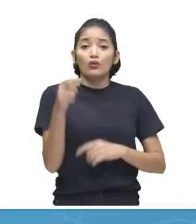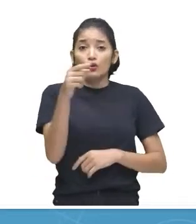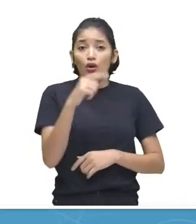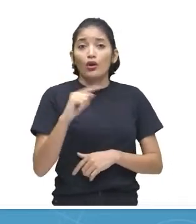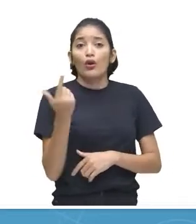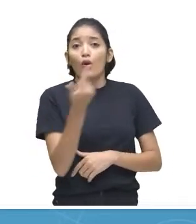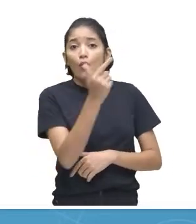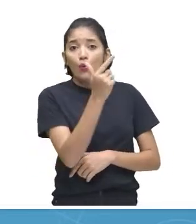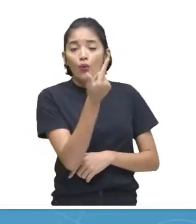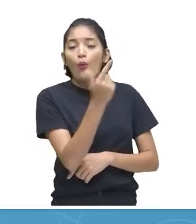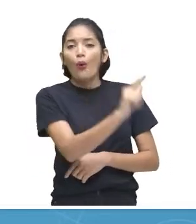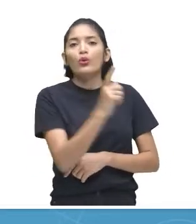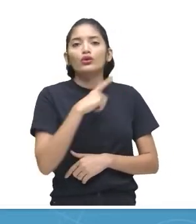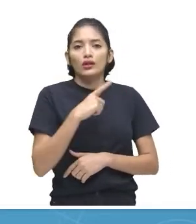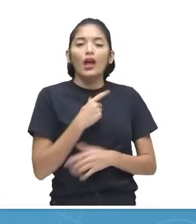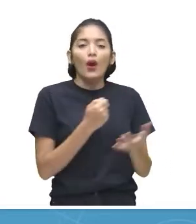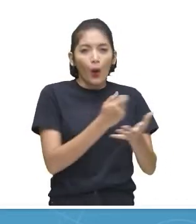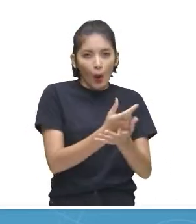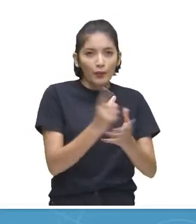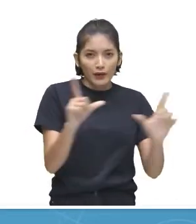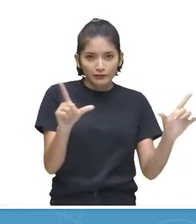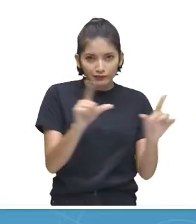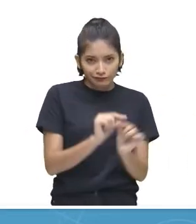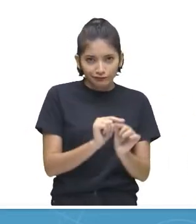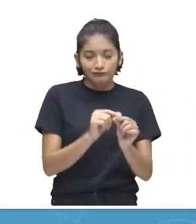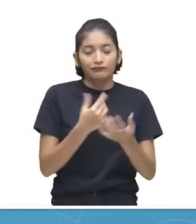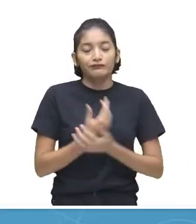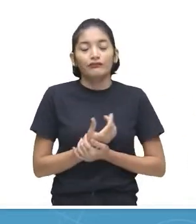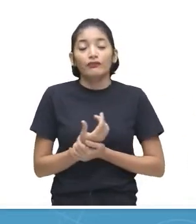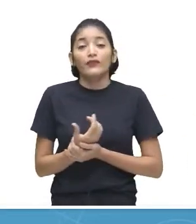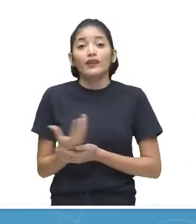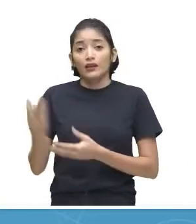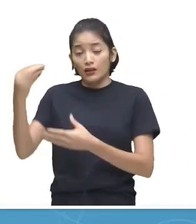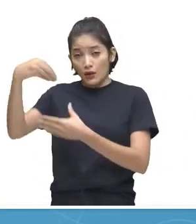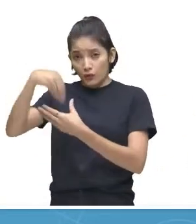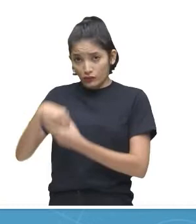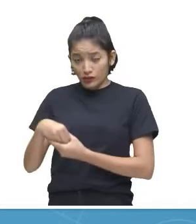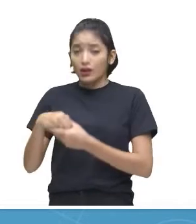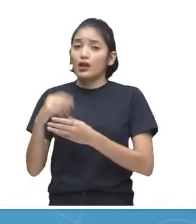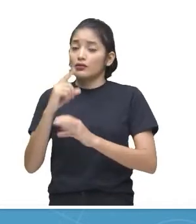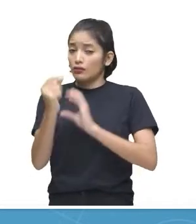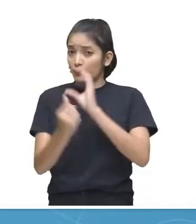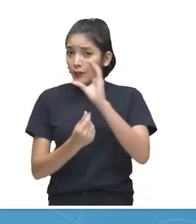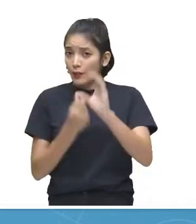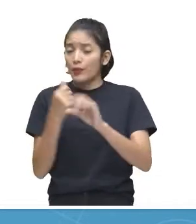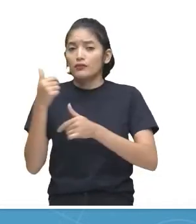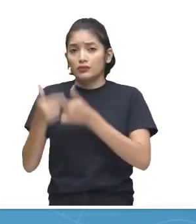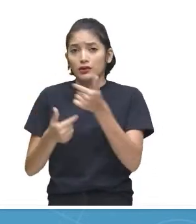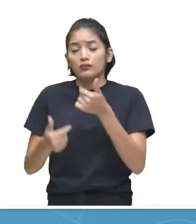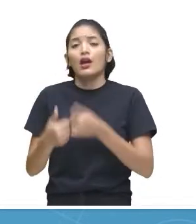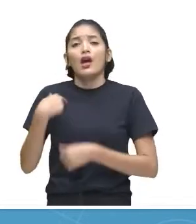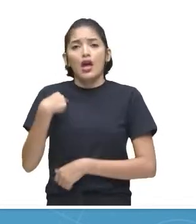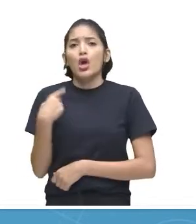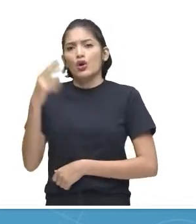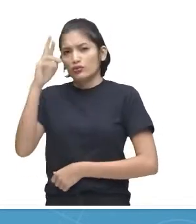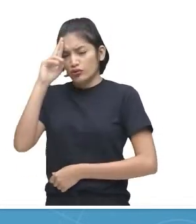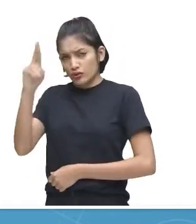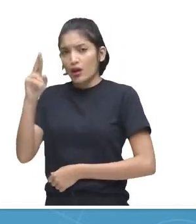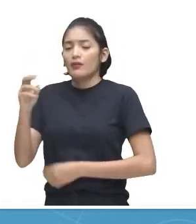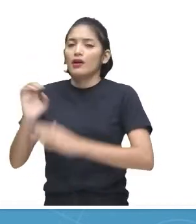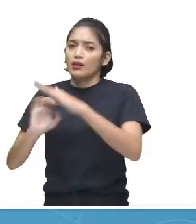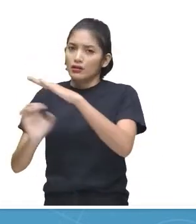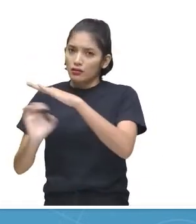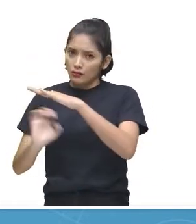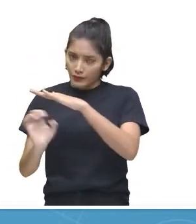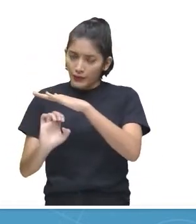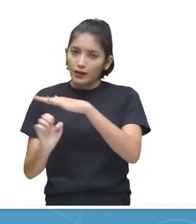compra menor. E aí eu vou estar dentro do capitalismo ou trabalhando para conseguir ganhar o dinheiro, eu sou o dono de uma determinada empresa, que